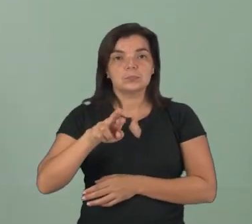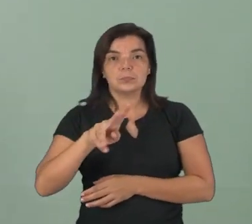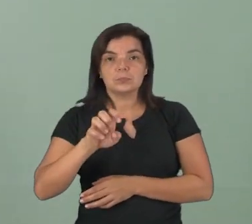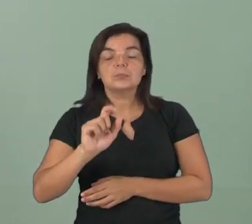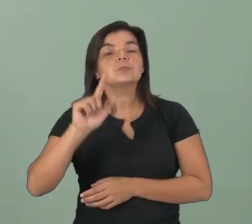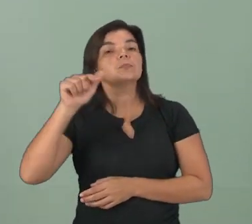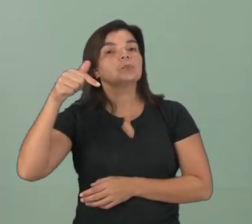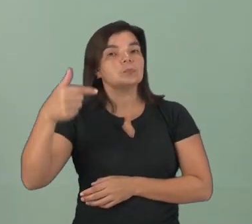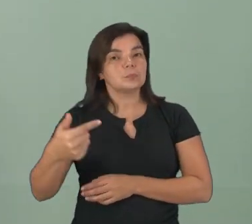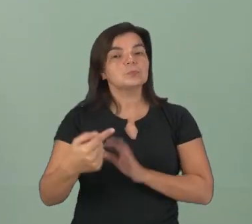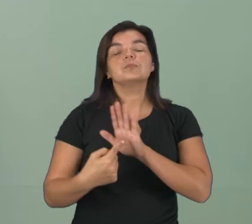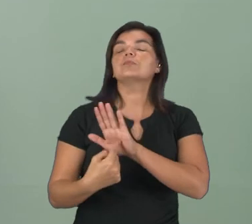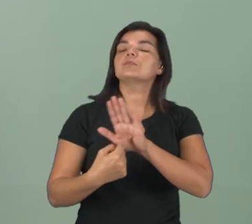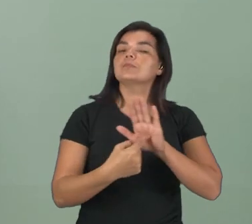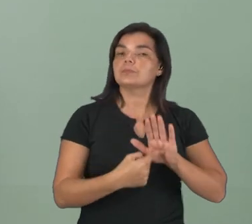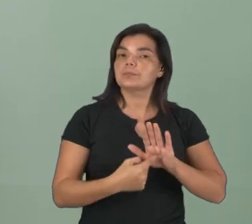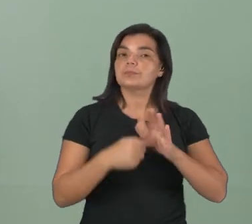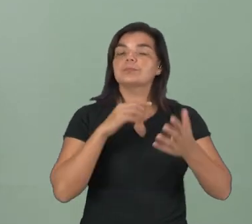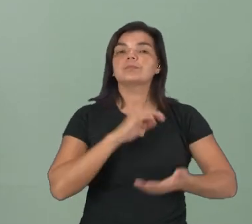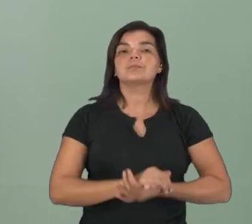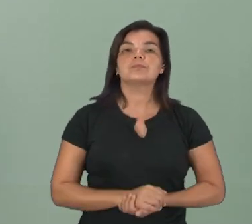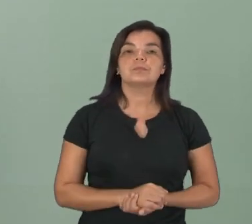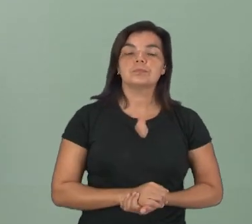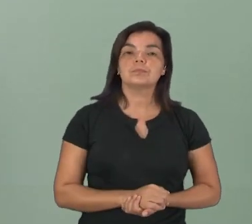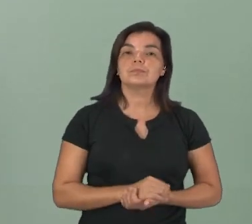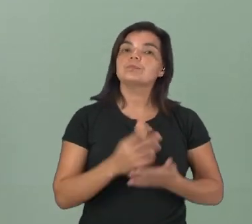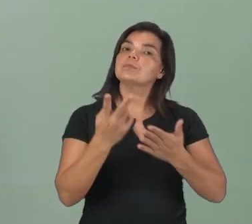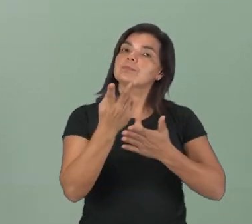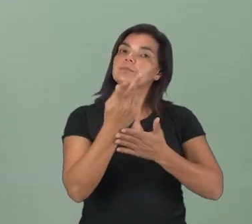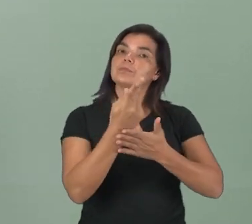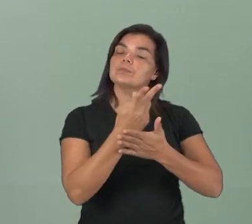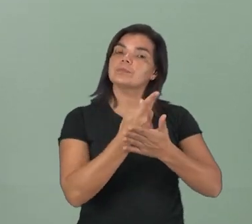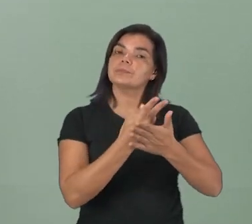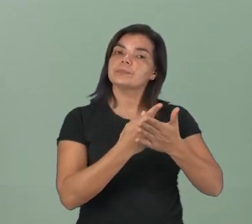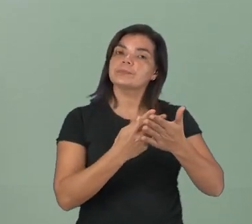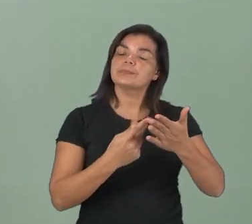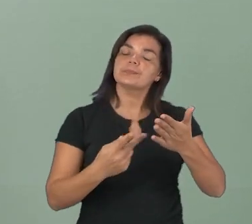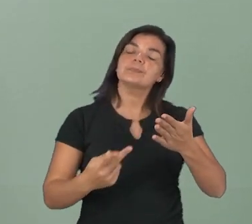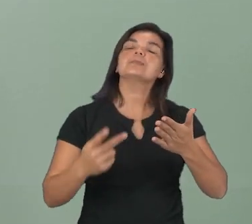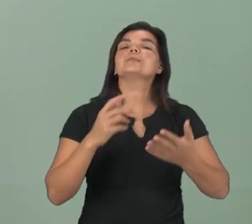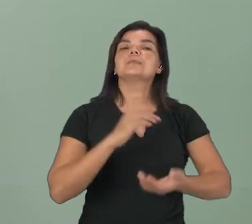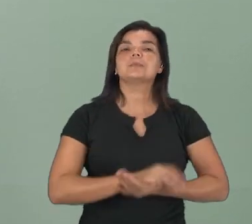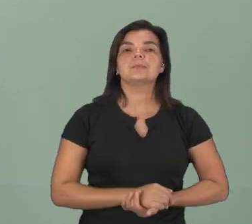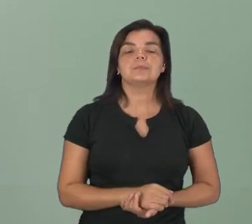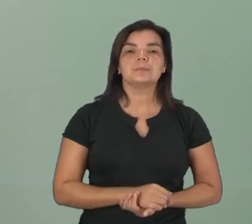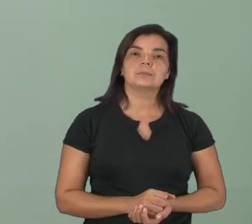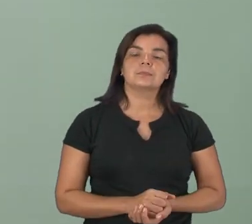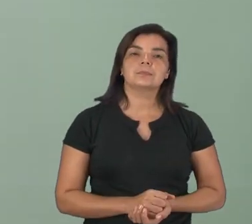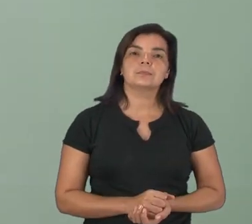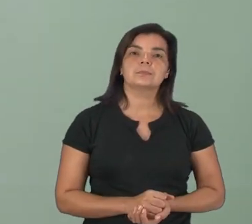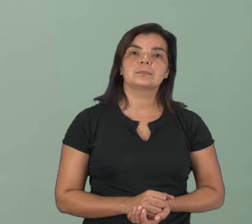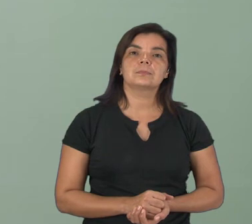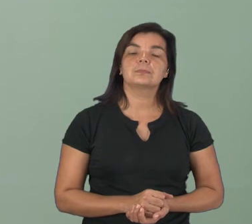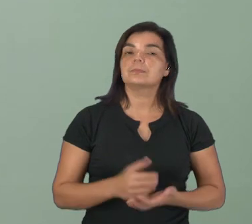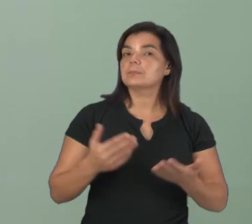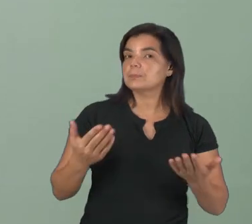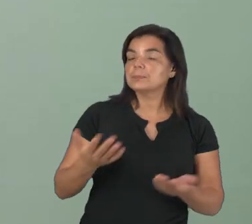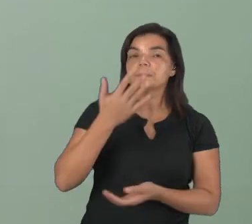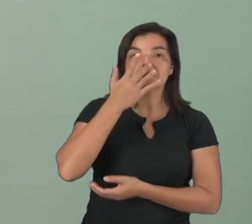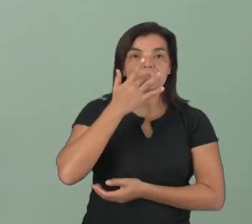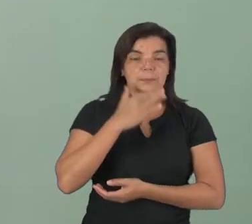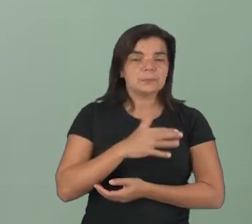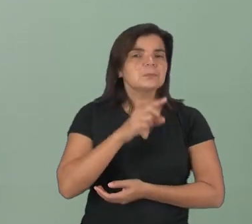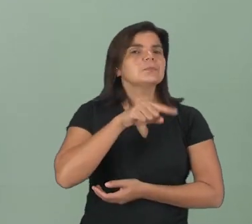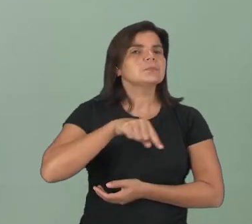outros alunos representaram através do mapa mental, né? Eles desenharam. Então,